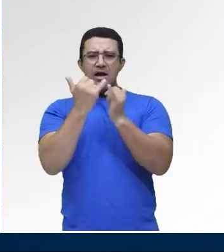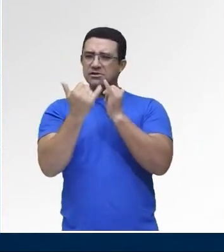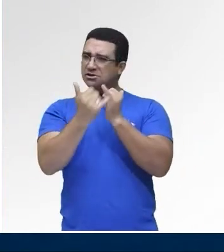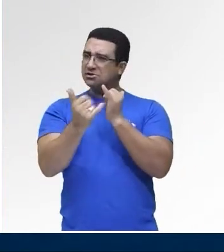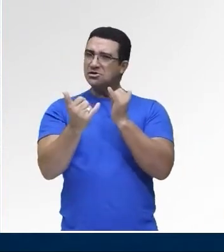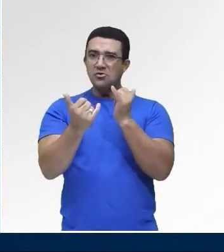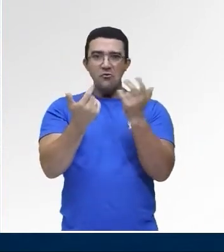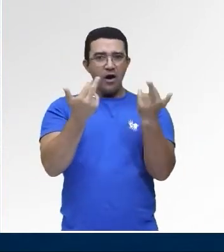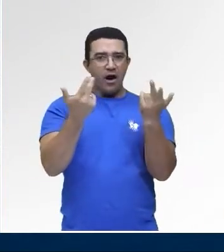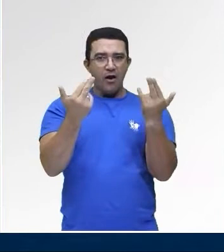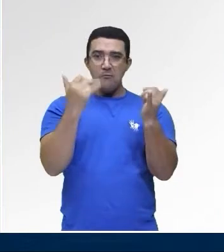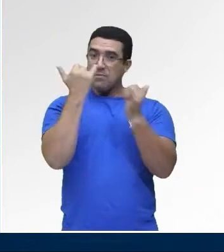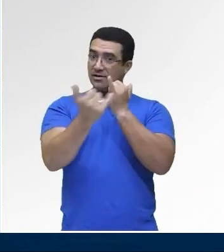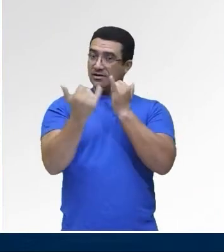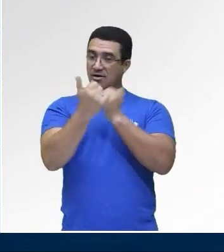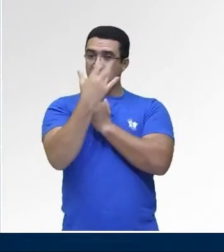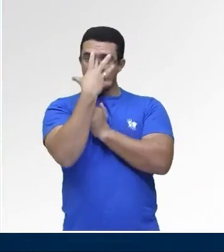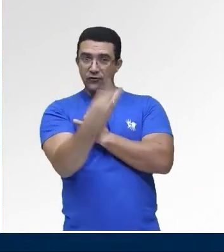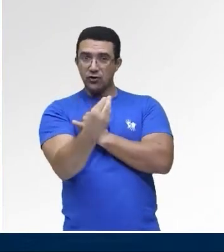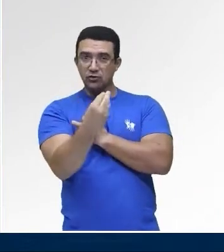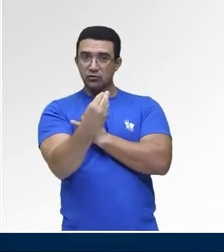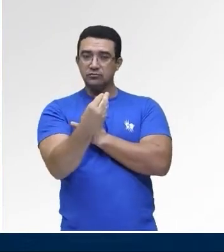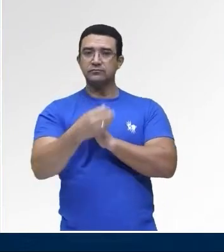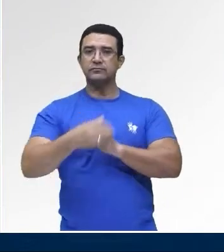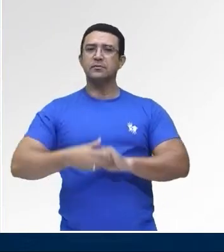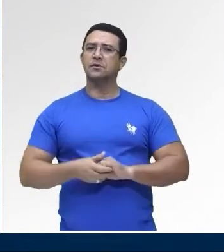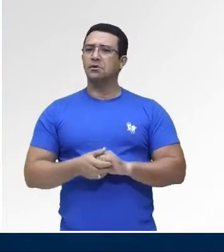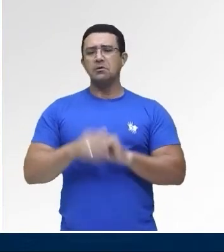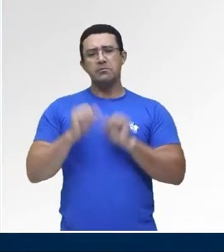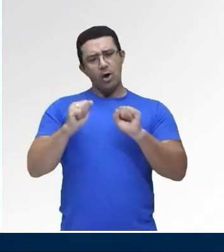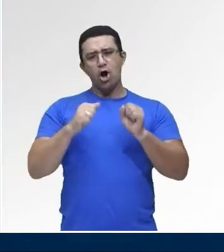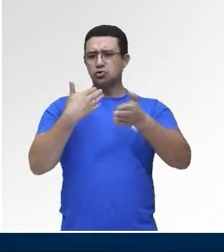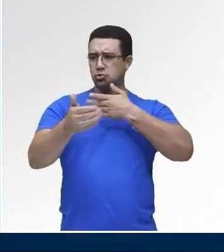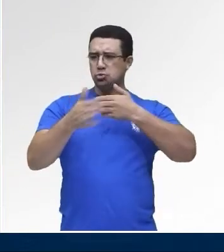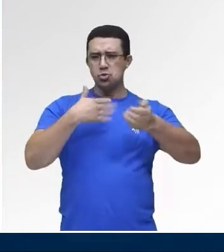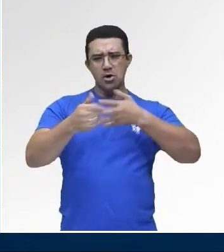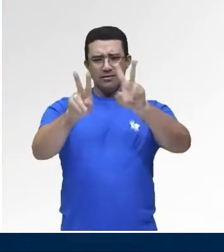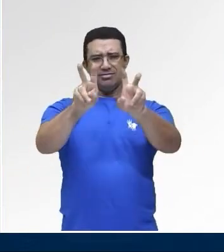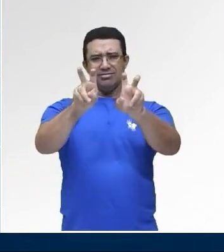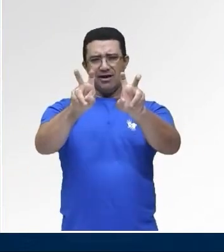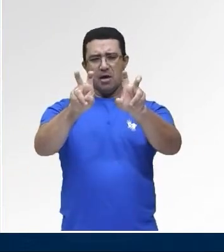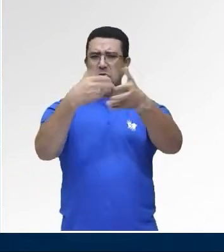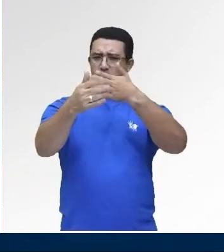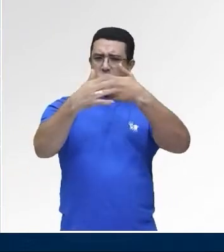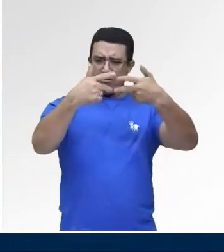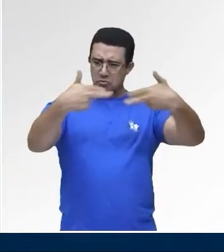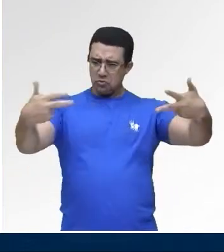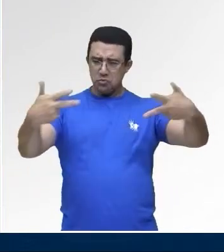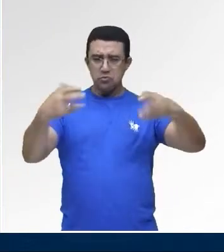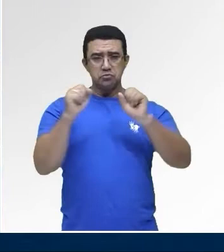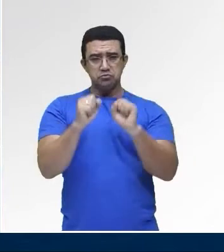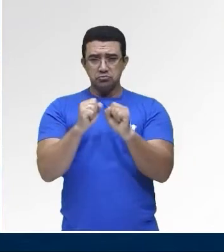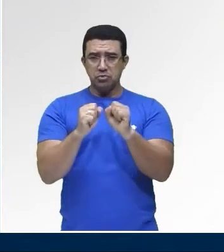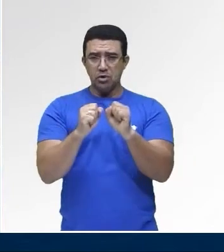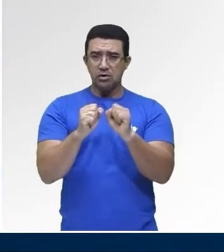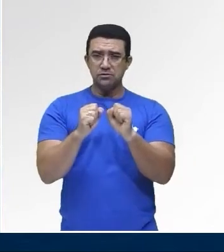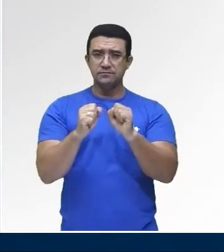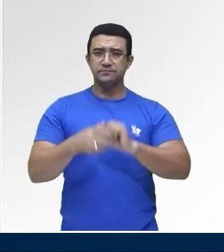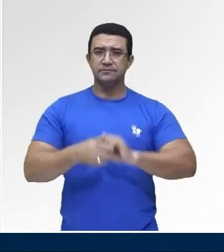ser um conjunto de louças, né? Louças antigas. Poderia ser também